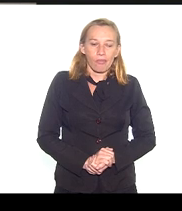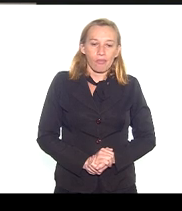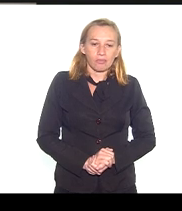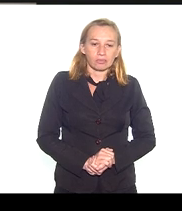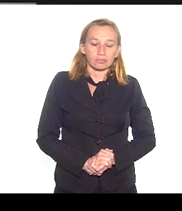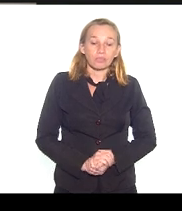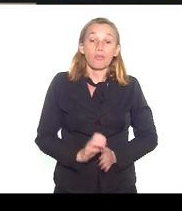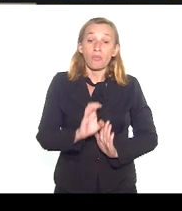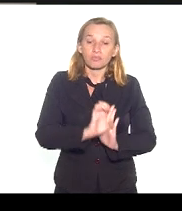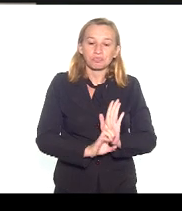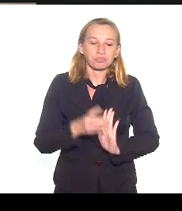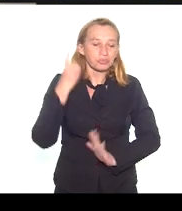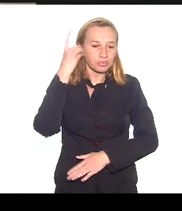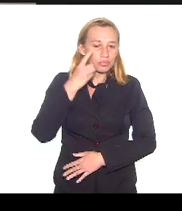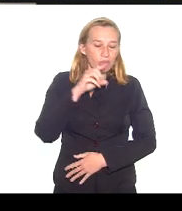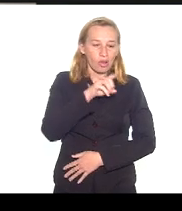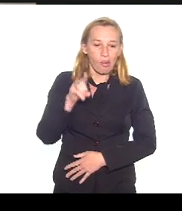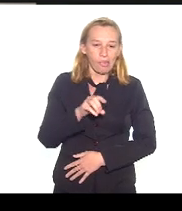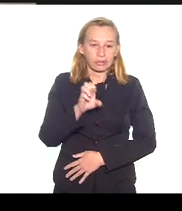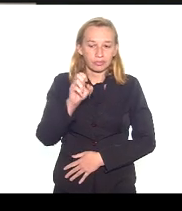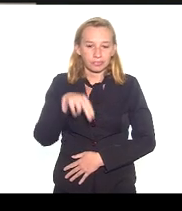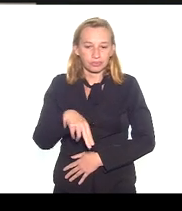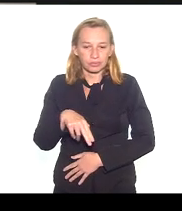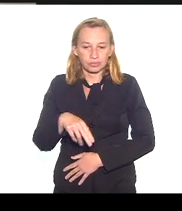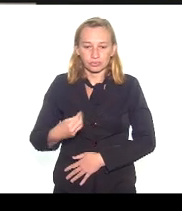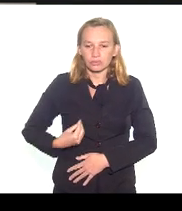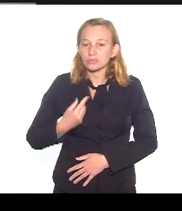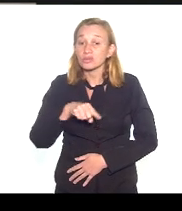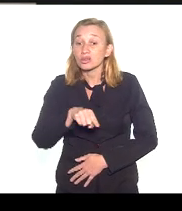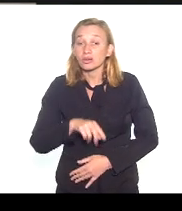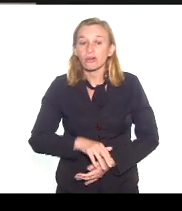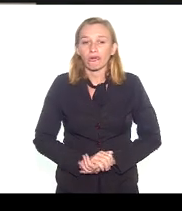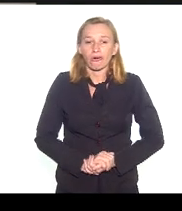Tem uma emenda da deputada Zeidan, ela se encontra?